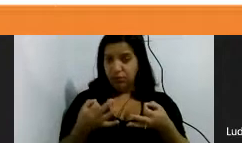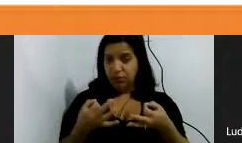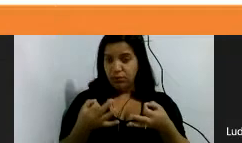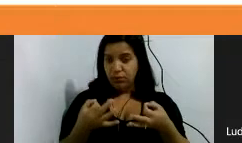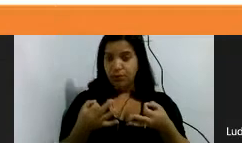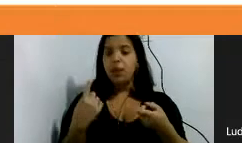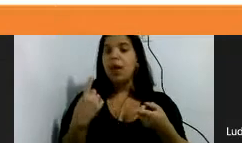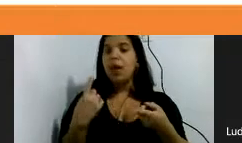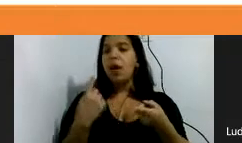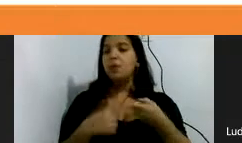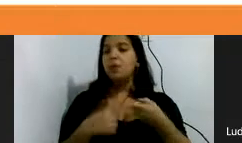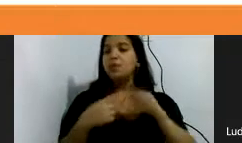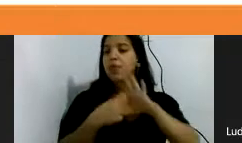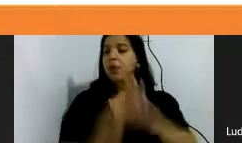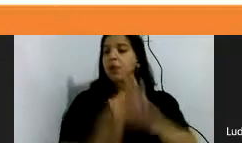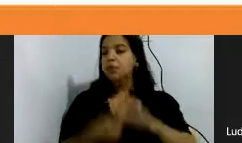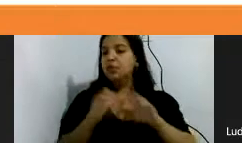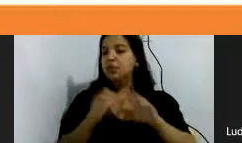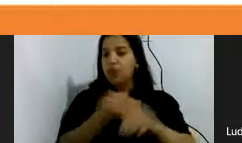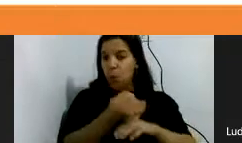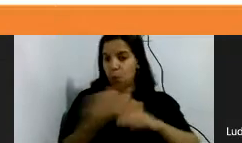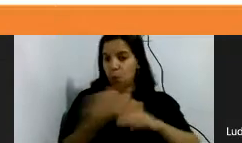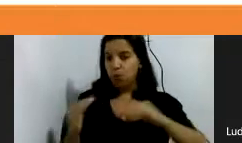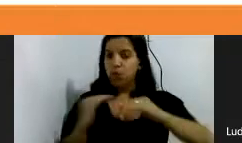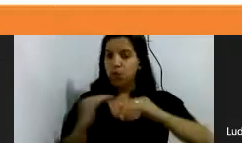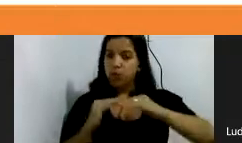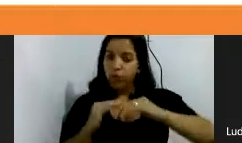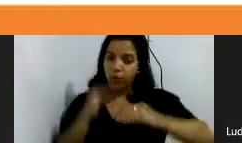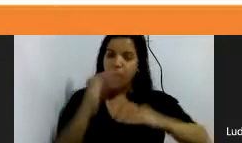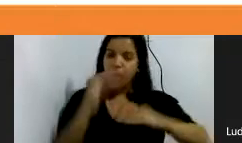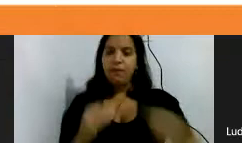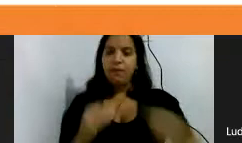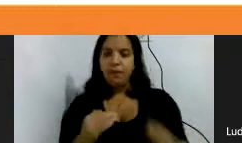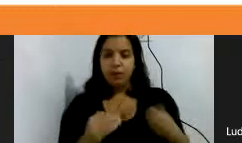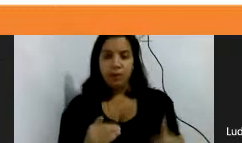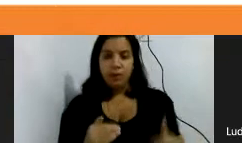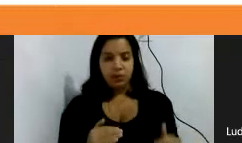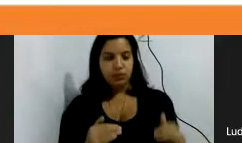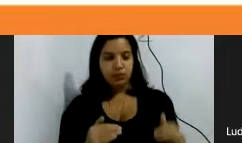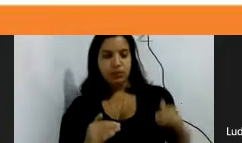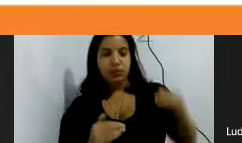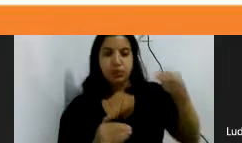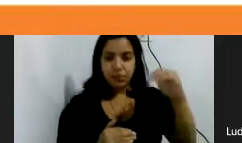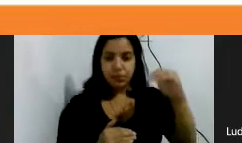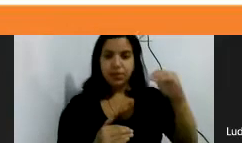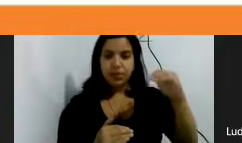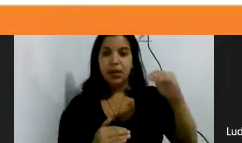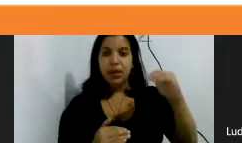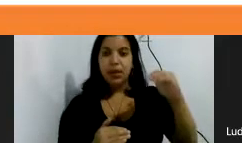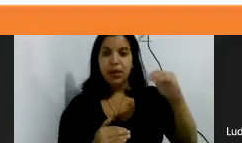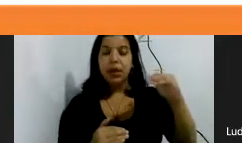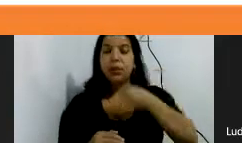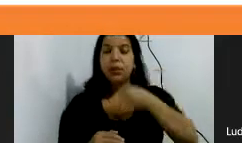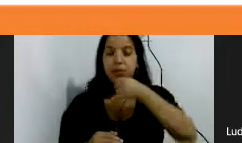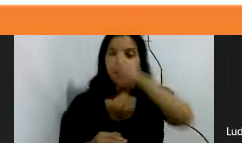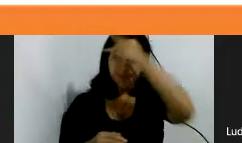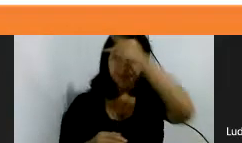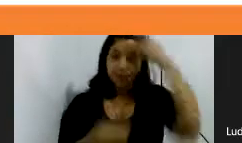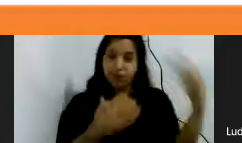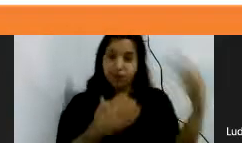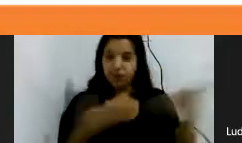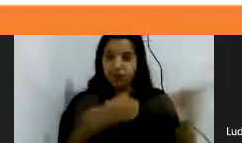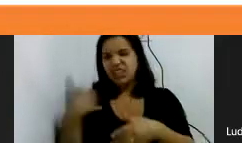Então, essa expressão ela vai aumentando com o decorrer do tempo. Então, quando o paciente ele tem de